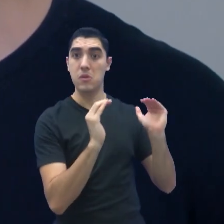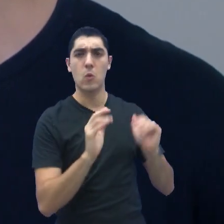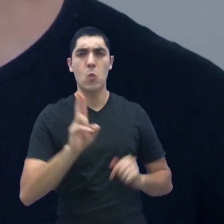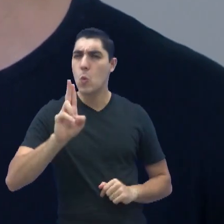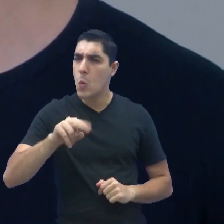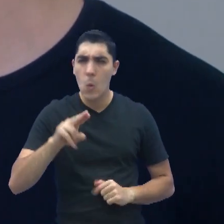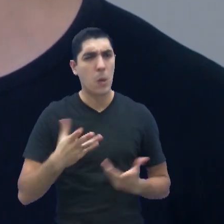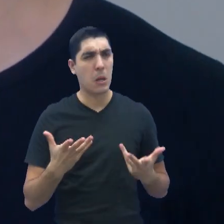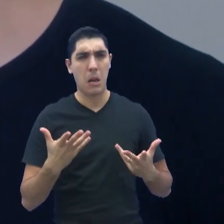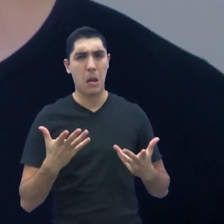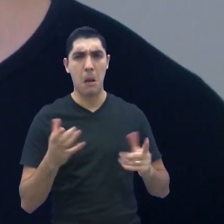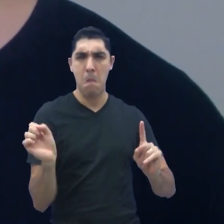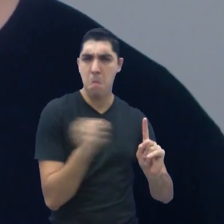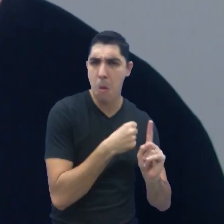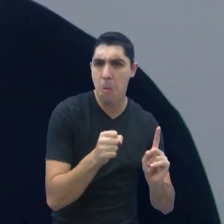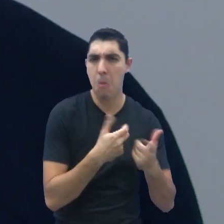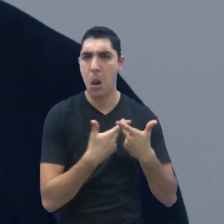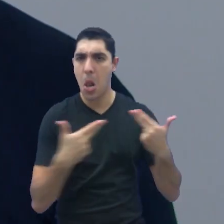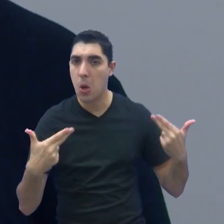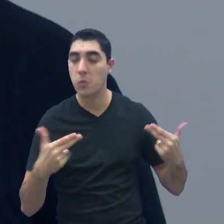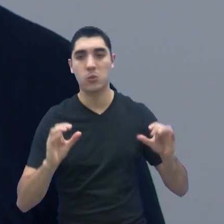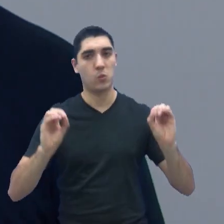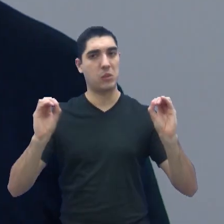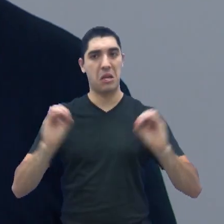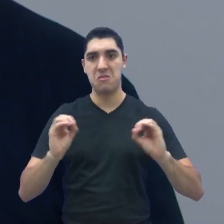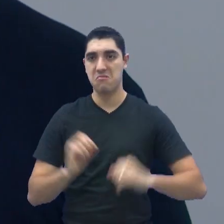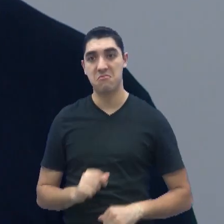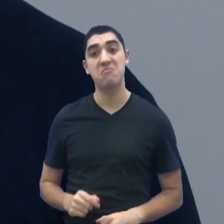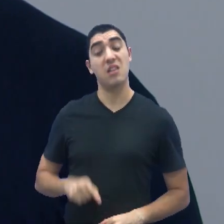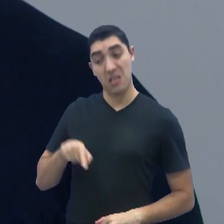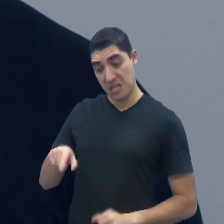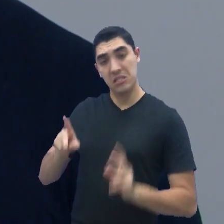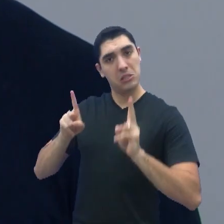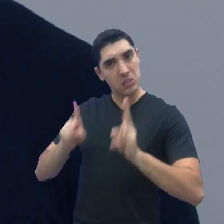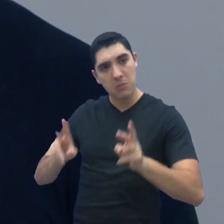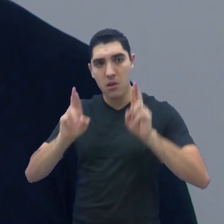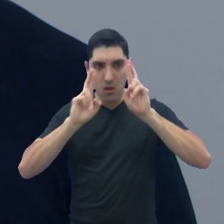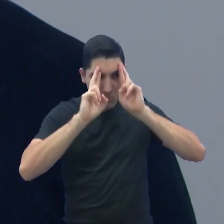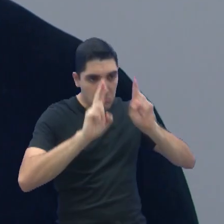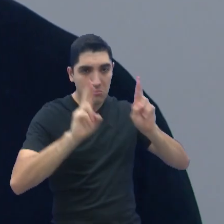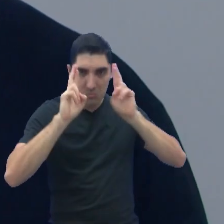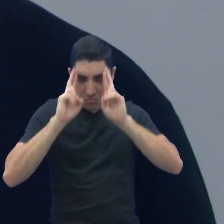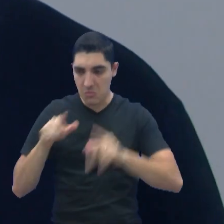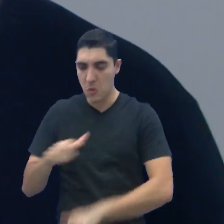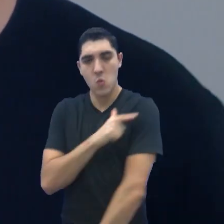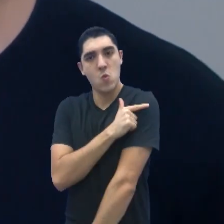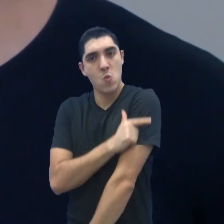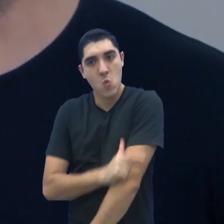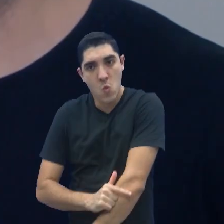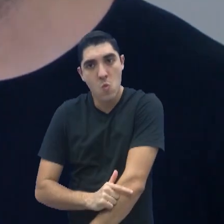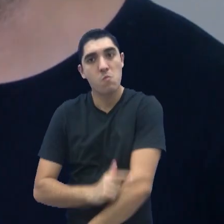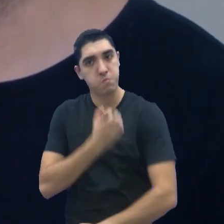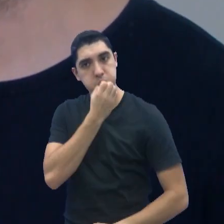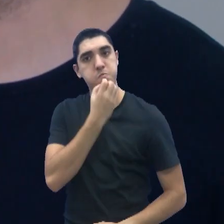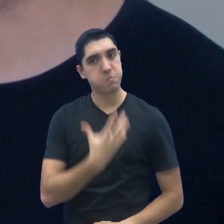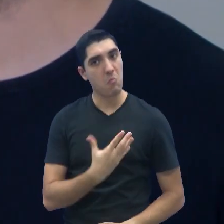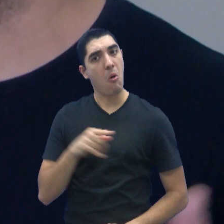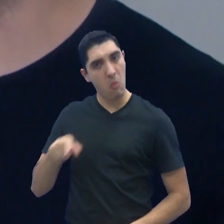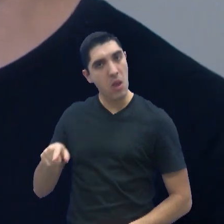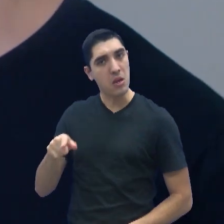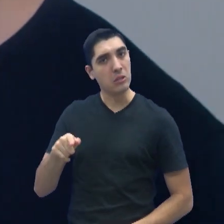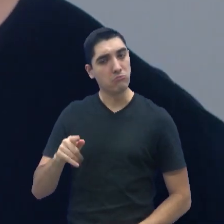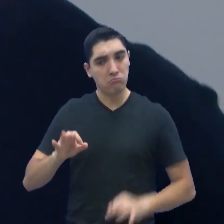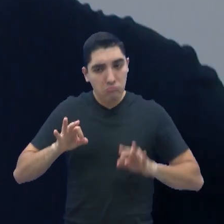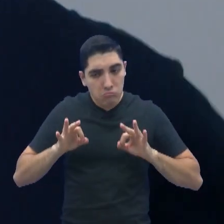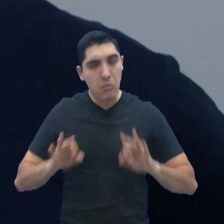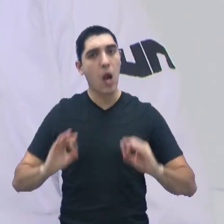nada de meninas e tudo mais. E é isso, ele sempre está respeitando, sempre tá sabendo o lugar dele,